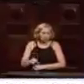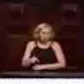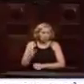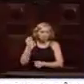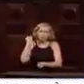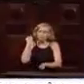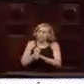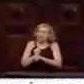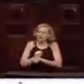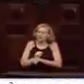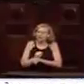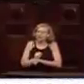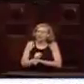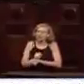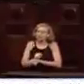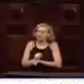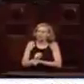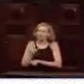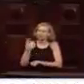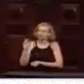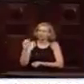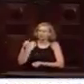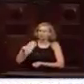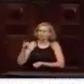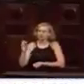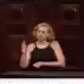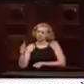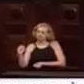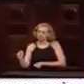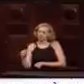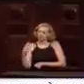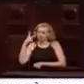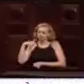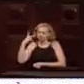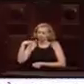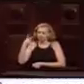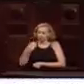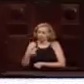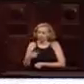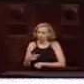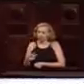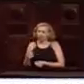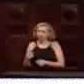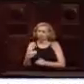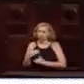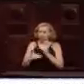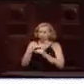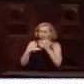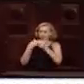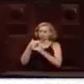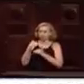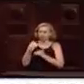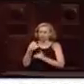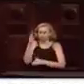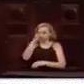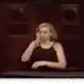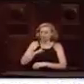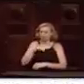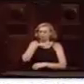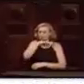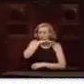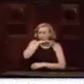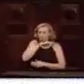também à Câmara dos Vereadores, e esse é um processo pelo qual o Brasil está passando muito salutar,